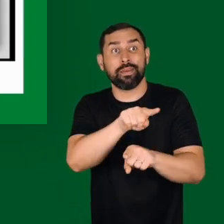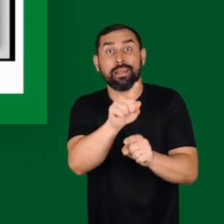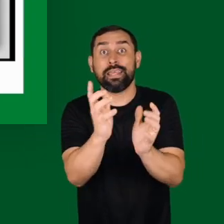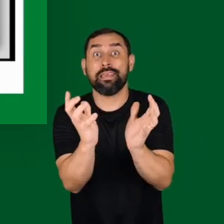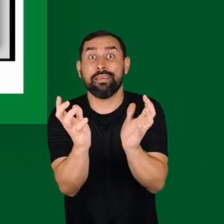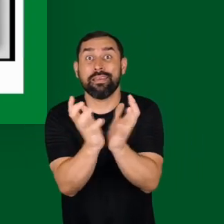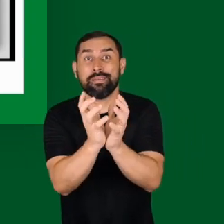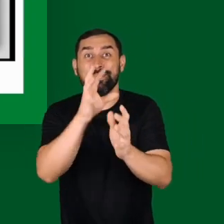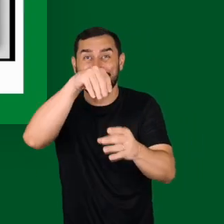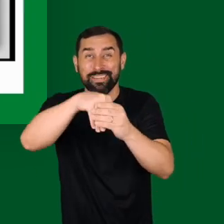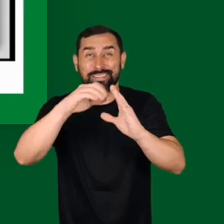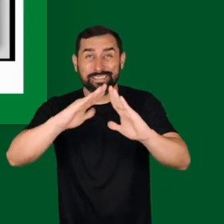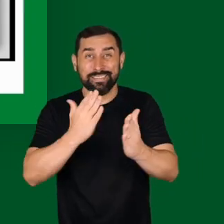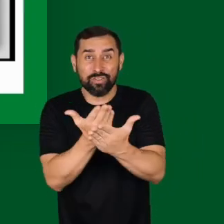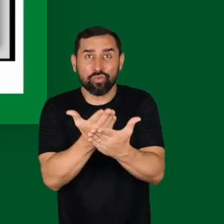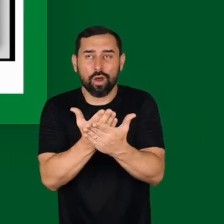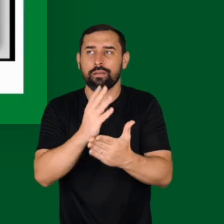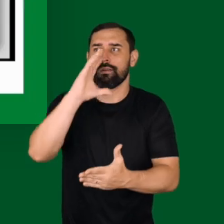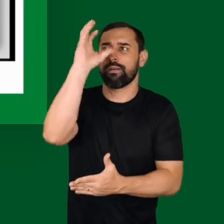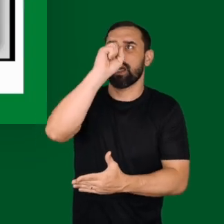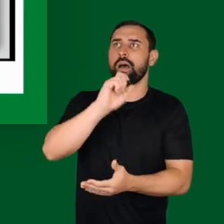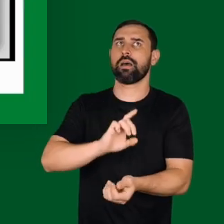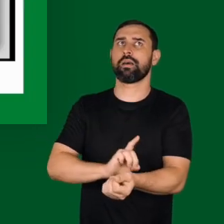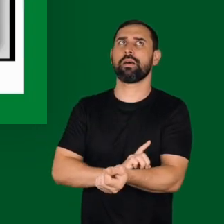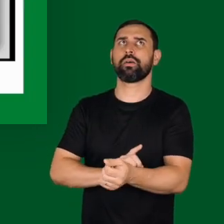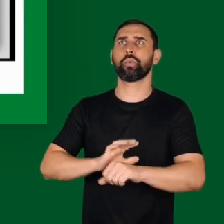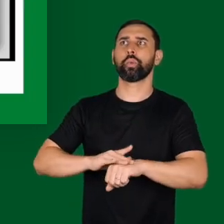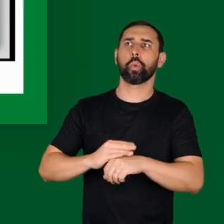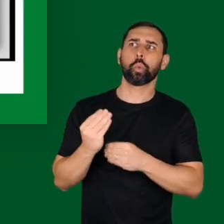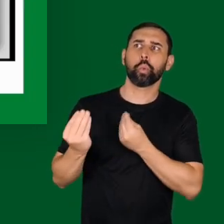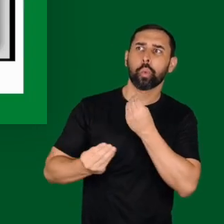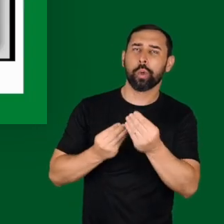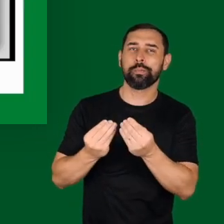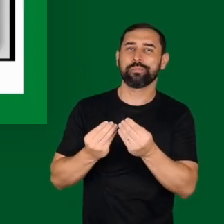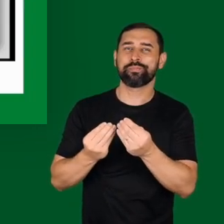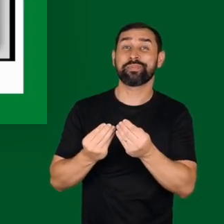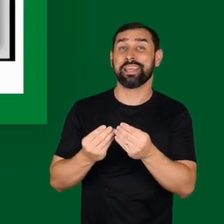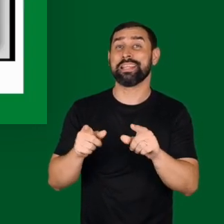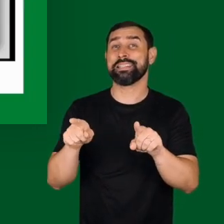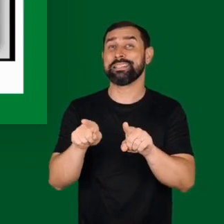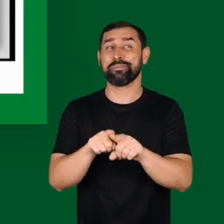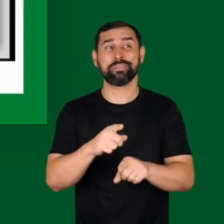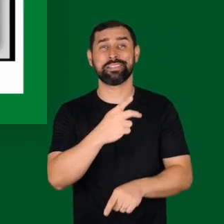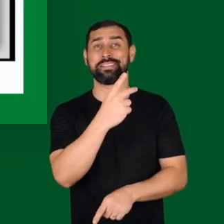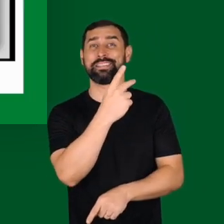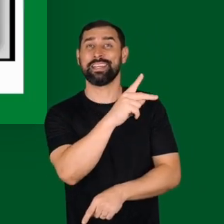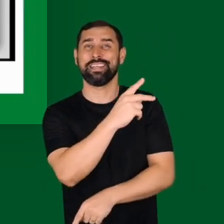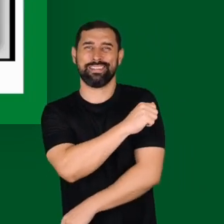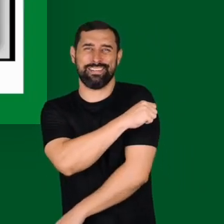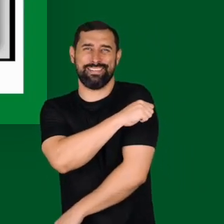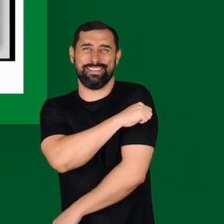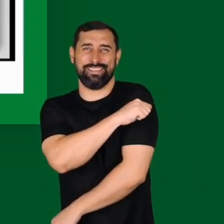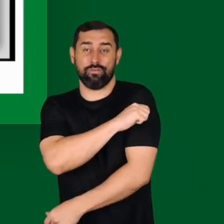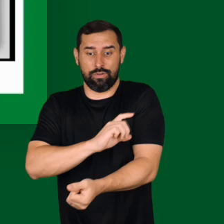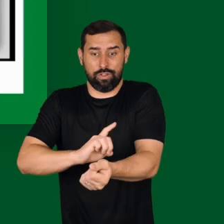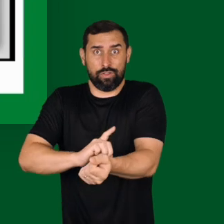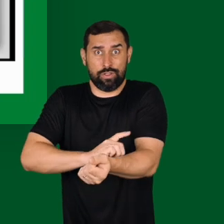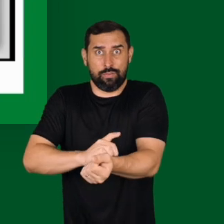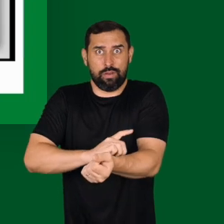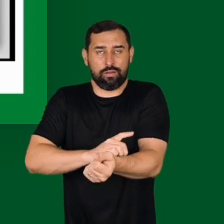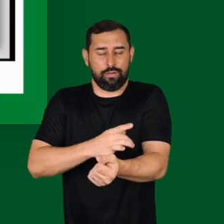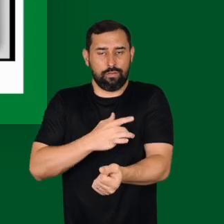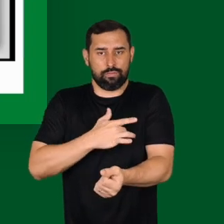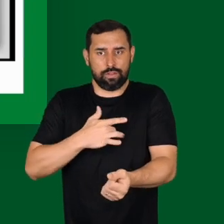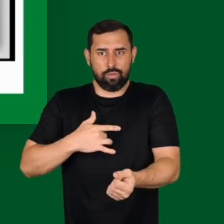equipe da escola e os alunos sobre essa doença. E melhorar a vida do aluno com diabetes,